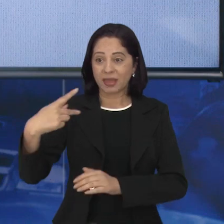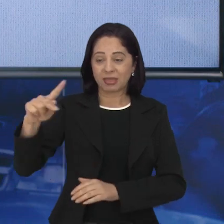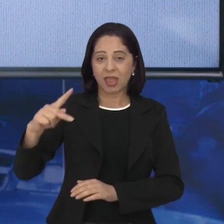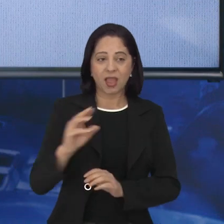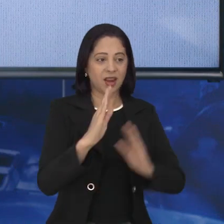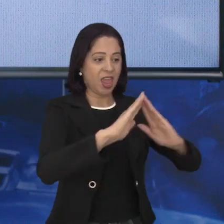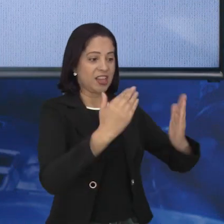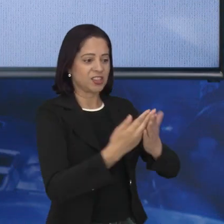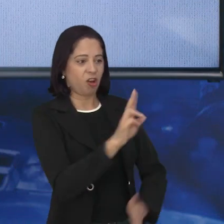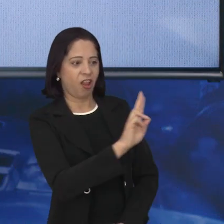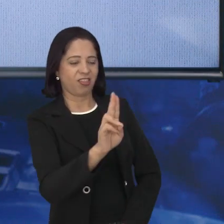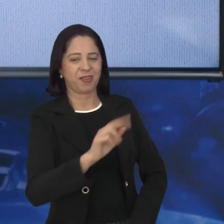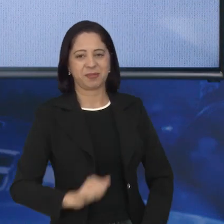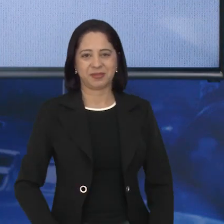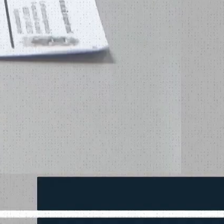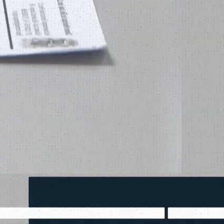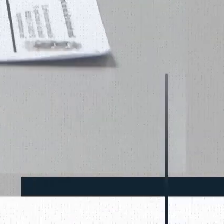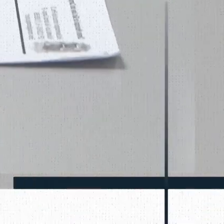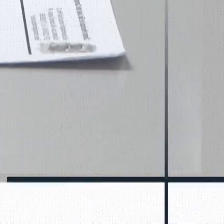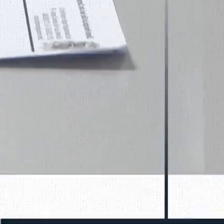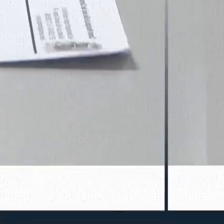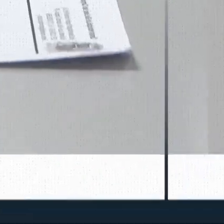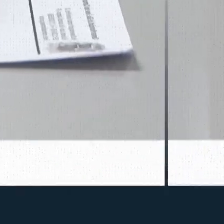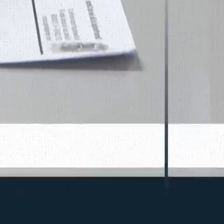nome a uma escola aqui da